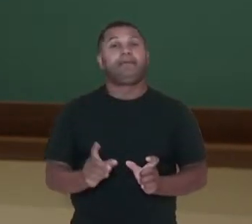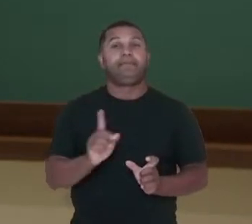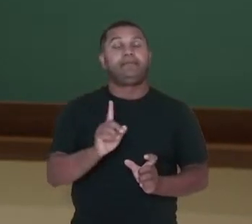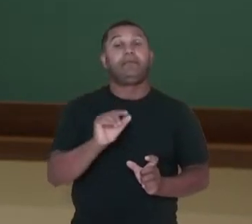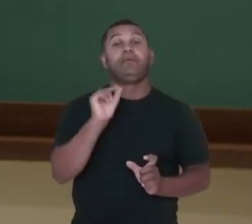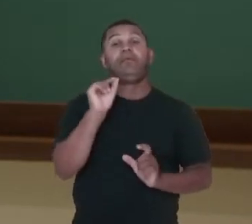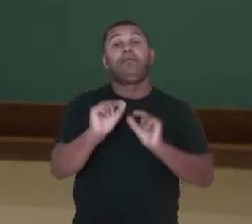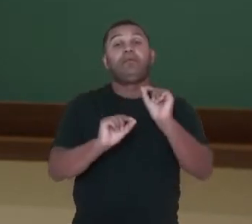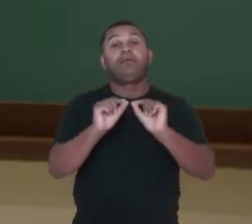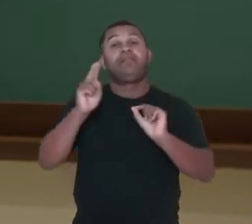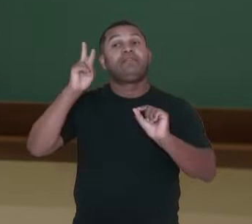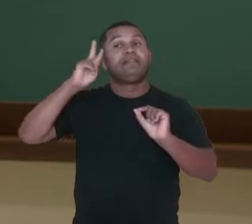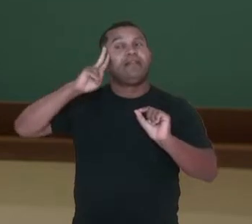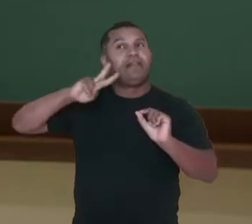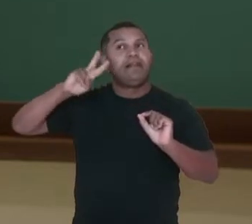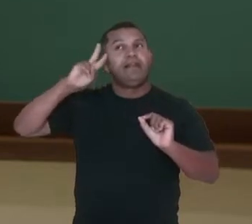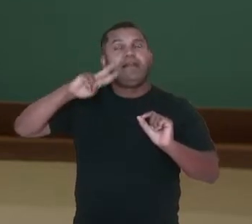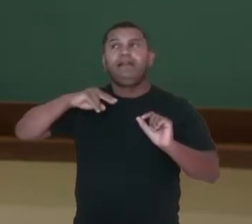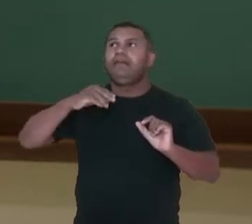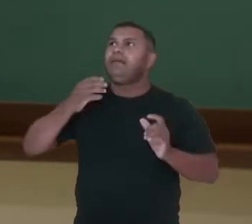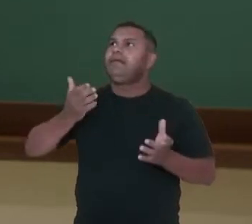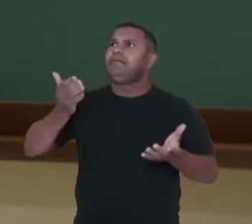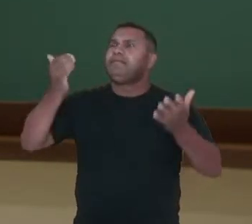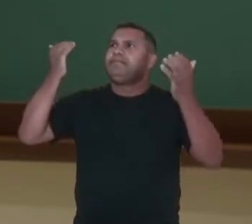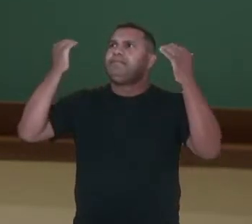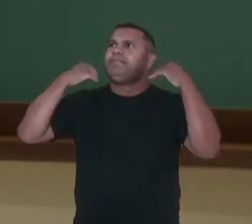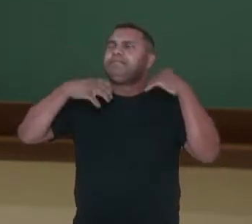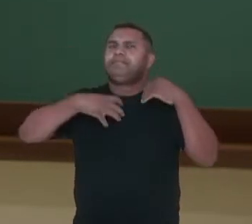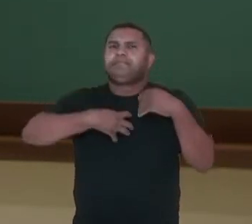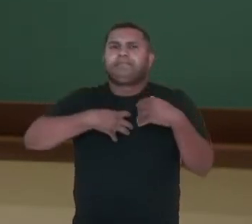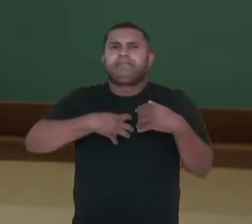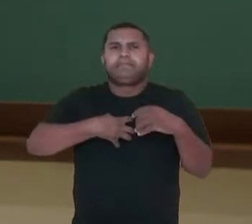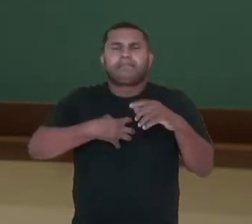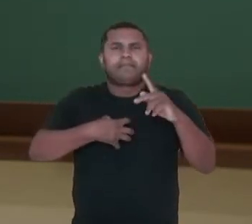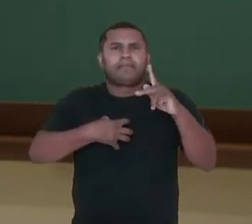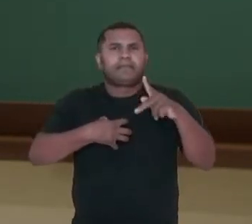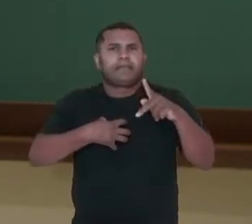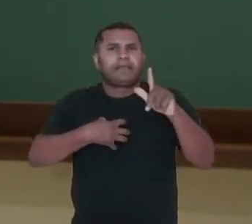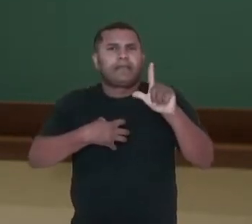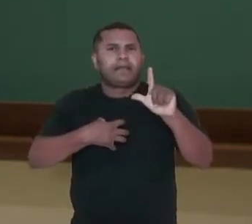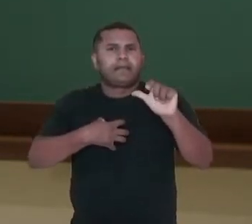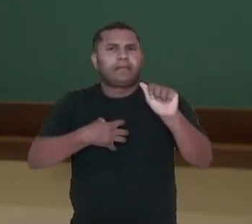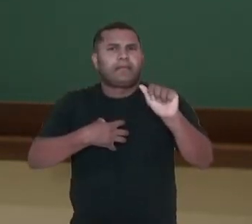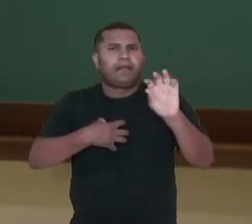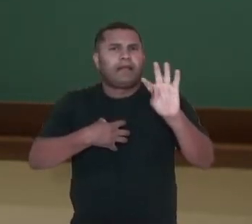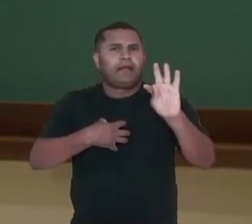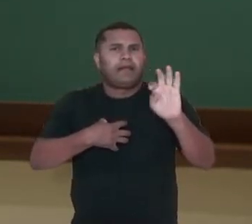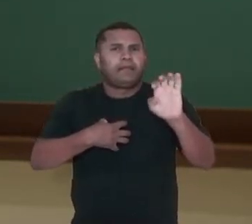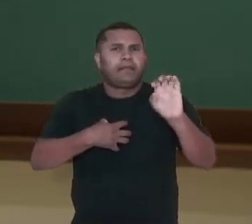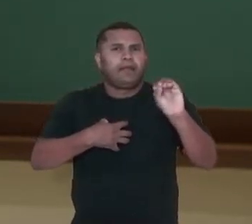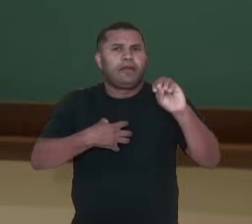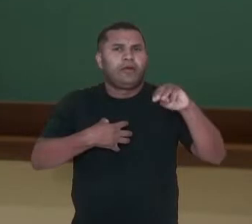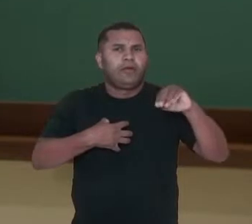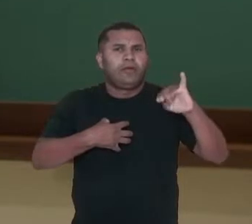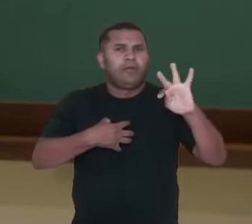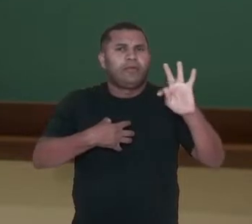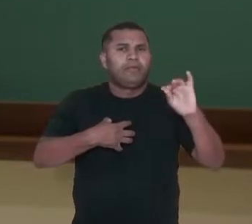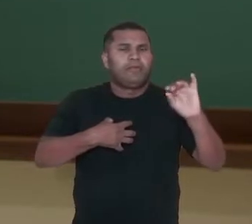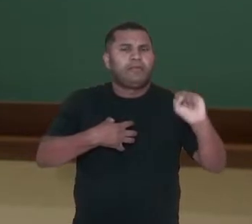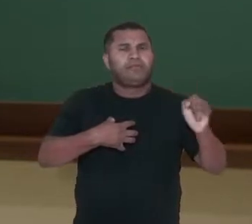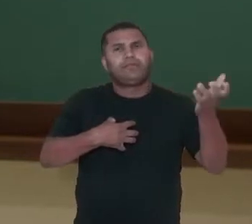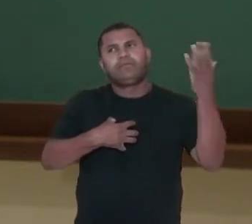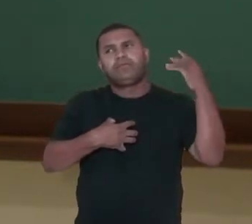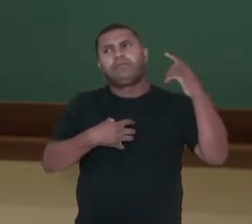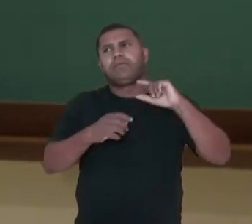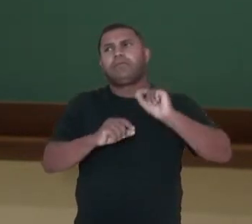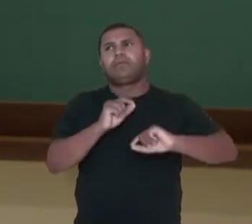que você absorveu ali de conhecimento a respeito deste assunto. Plateumintos e nemateumintos. Registra ali tudo que você se lembra. Tenho certeza